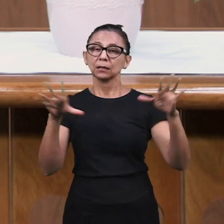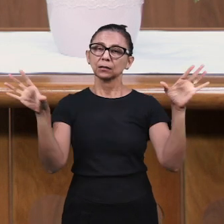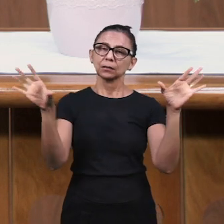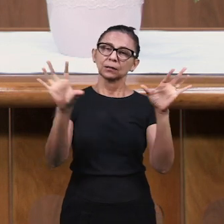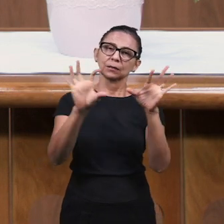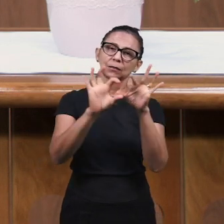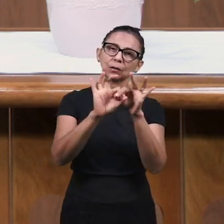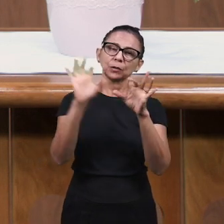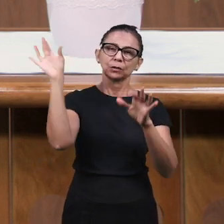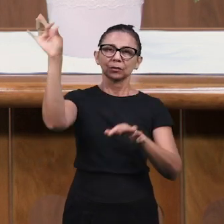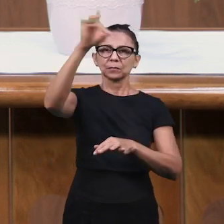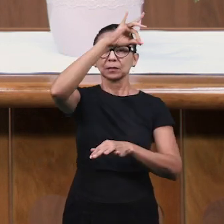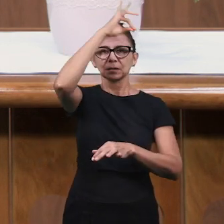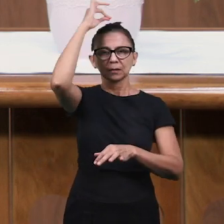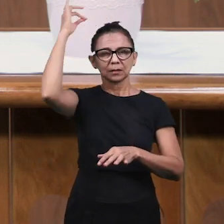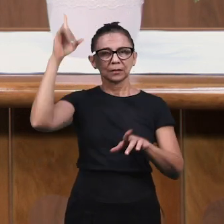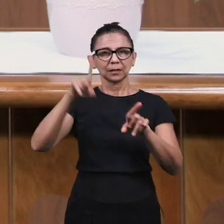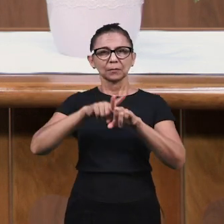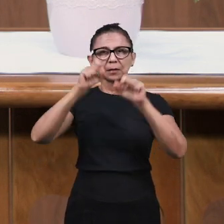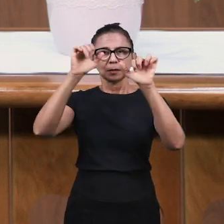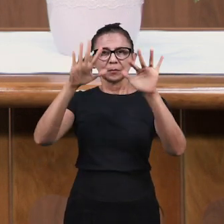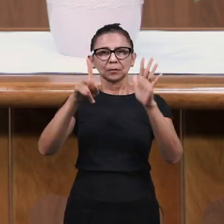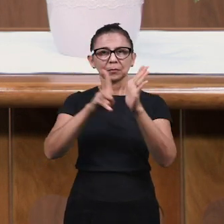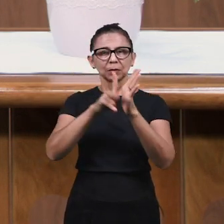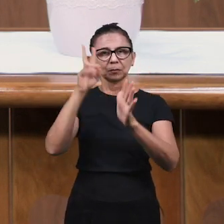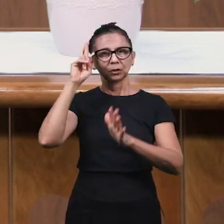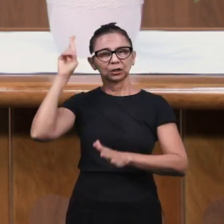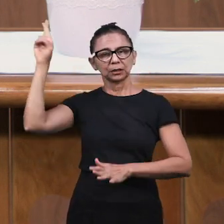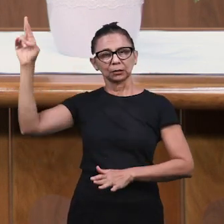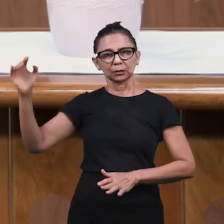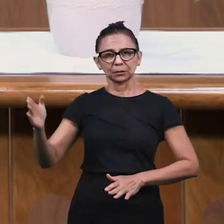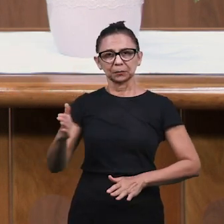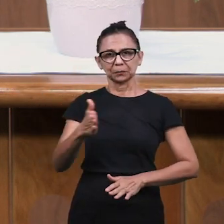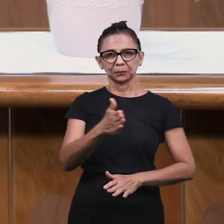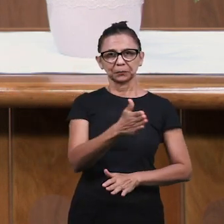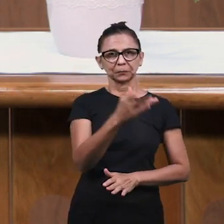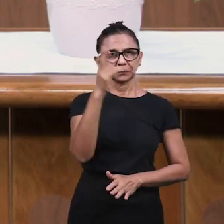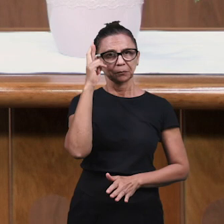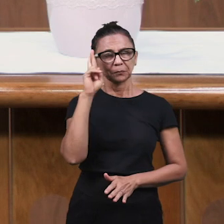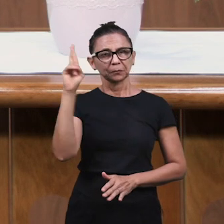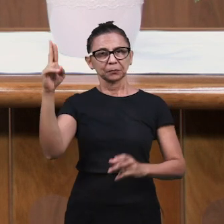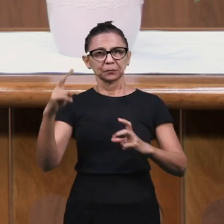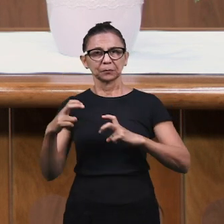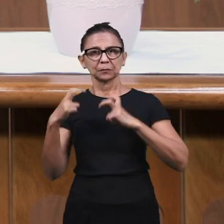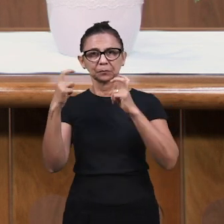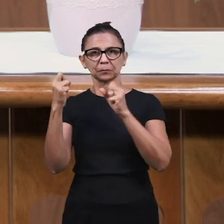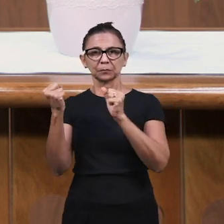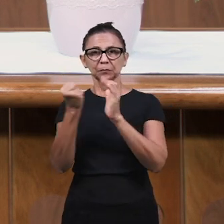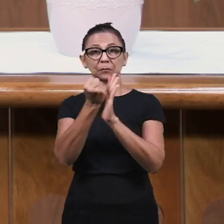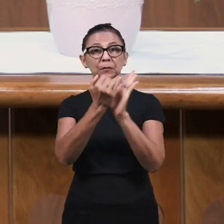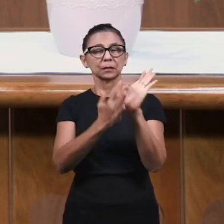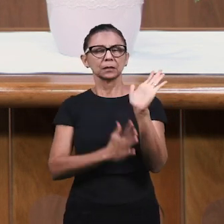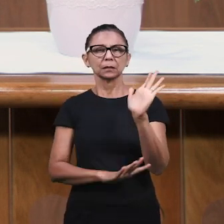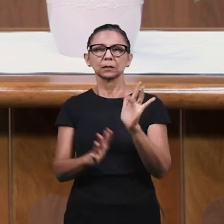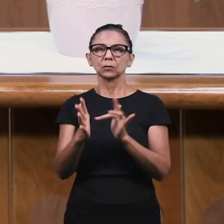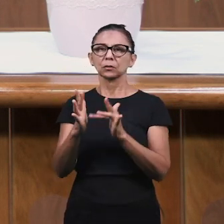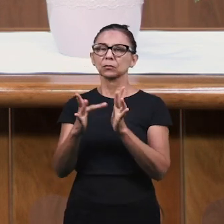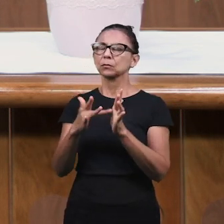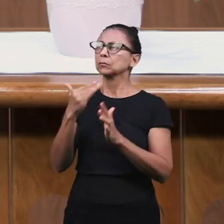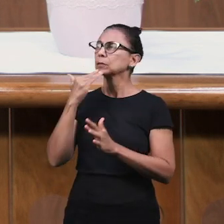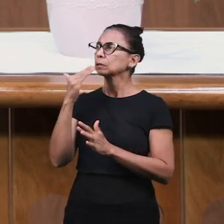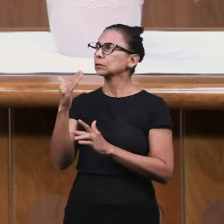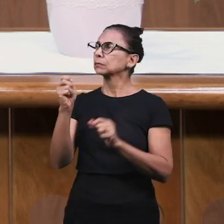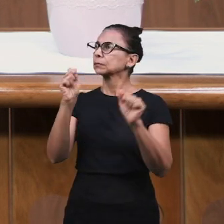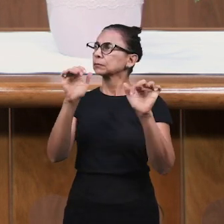Santo, a bênção do Senhor, que é o que importa para nós. Vamos orar. Senhor, nós clamamos pelo sangue de Jesus, pedimos a